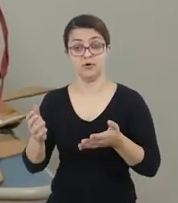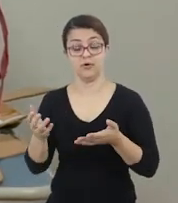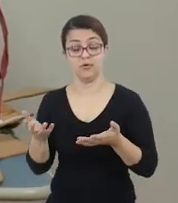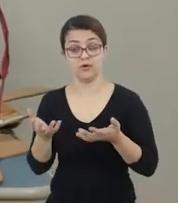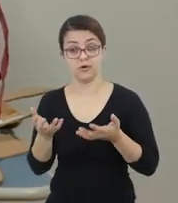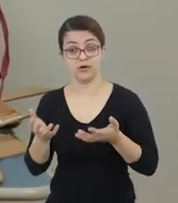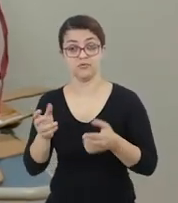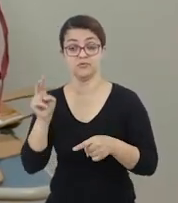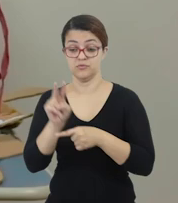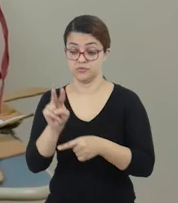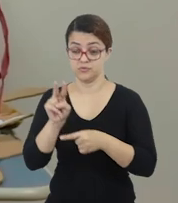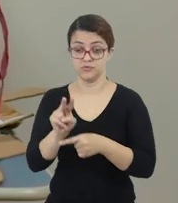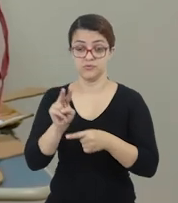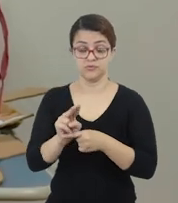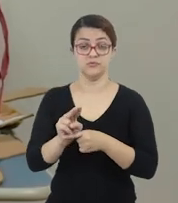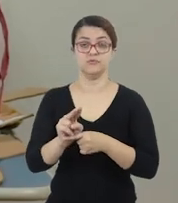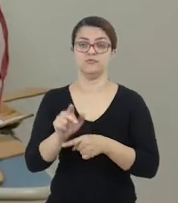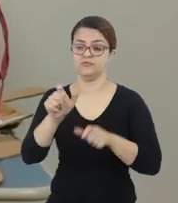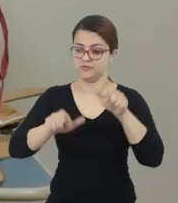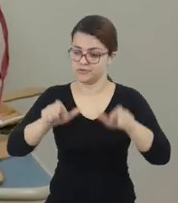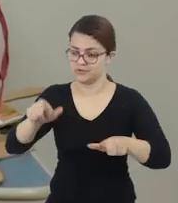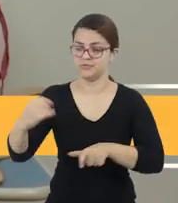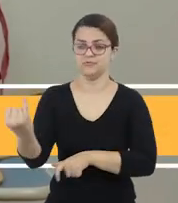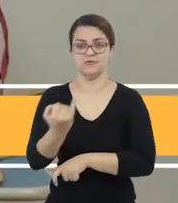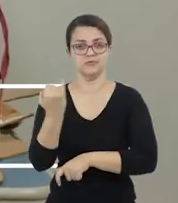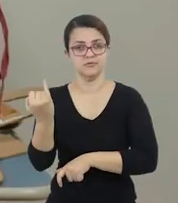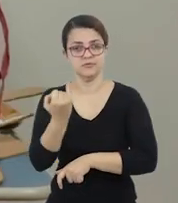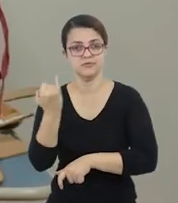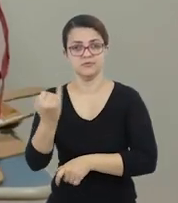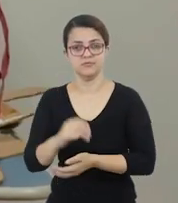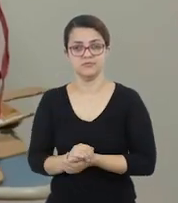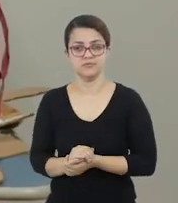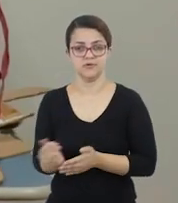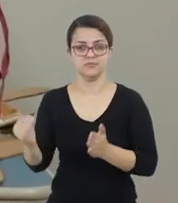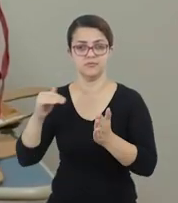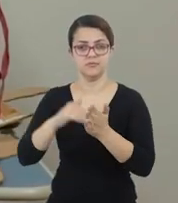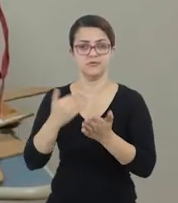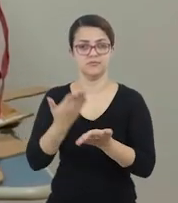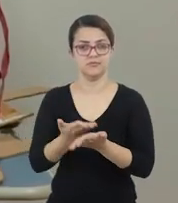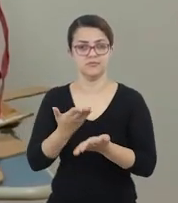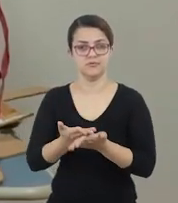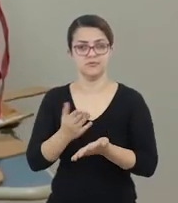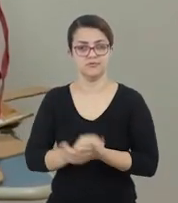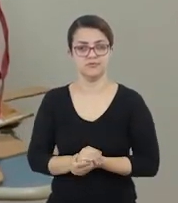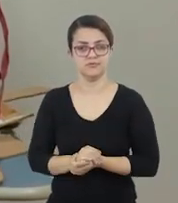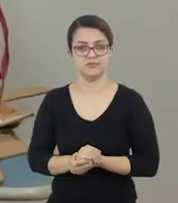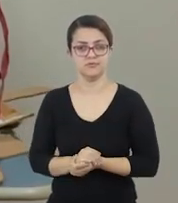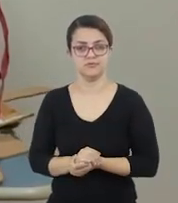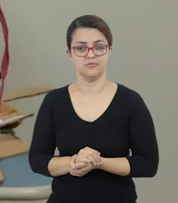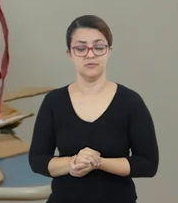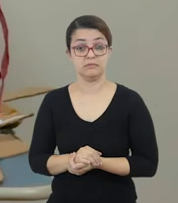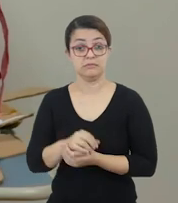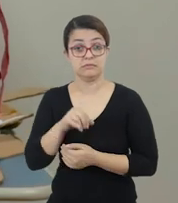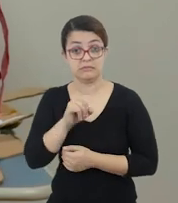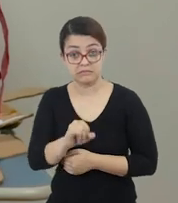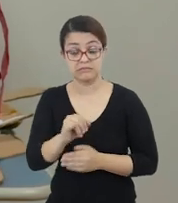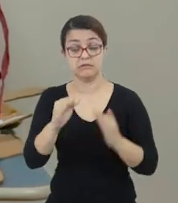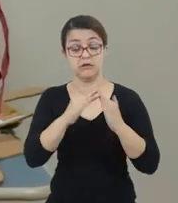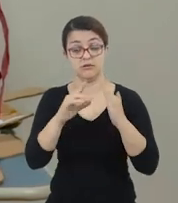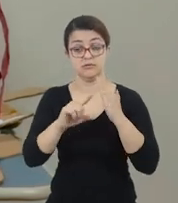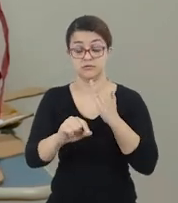quero que vocês se cuidem, que vocês são muito importantes para nós. E até uma próxima oportunidade, tá? Se forem